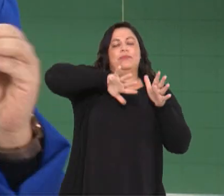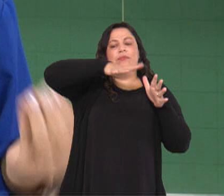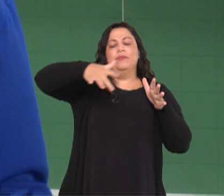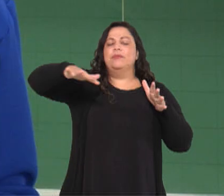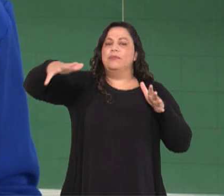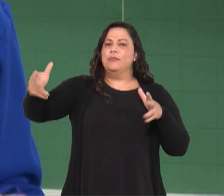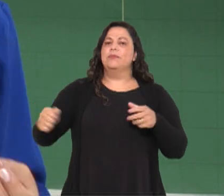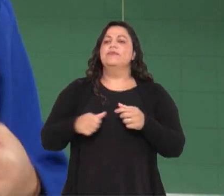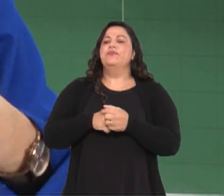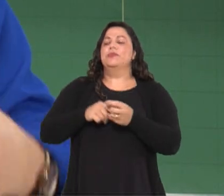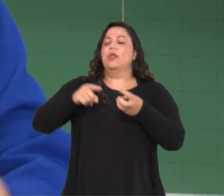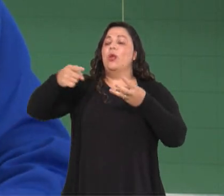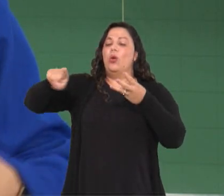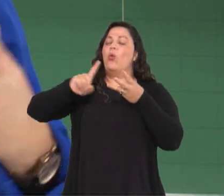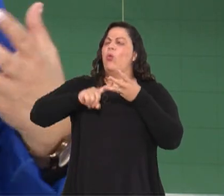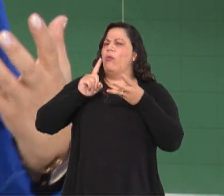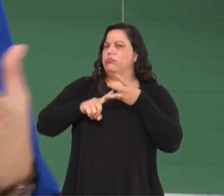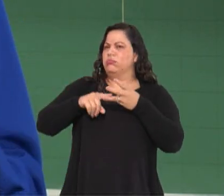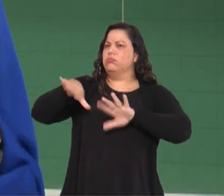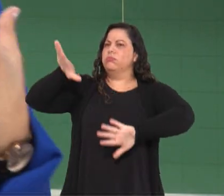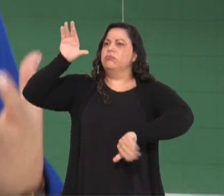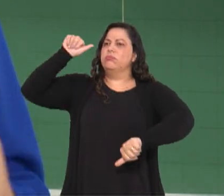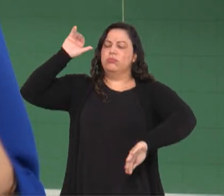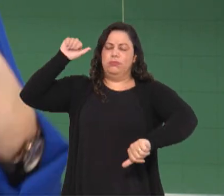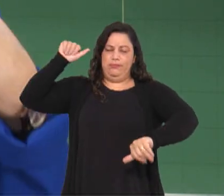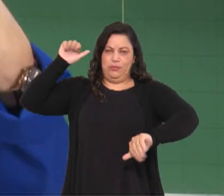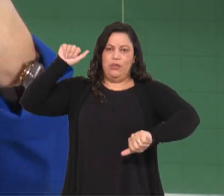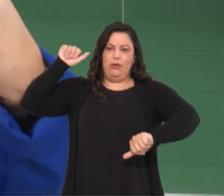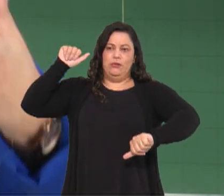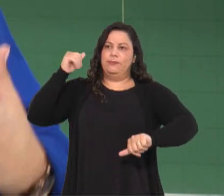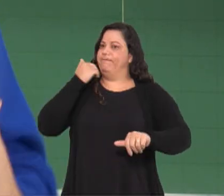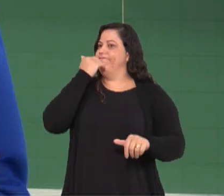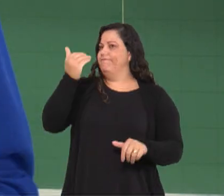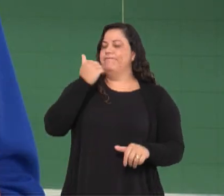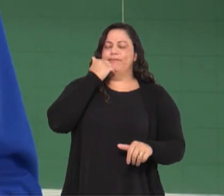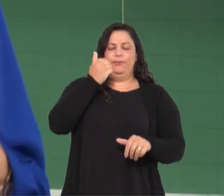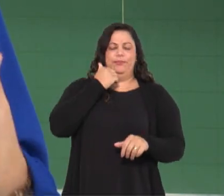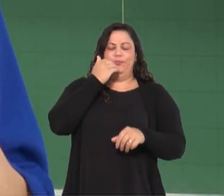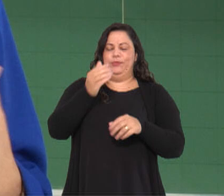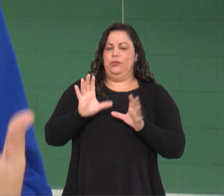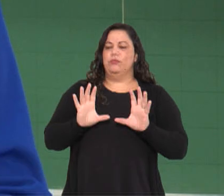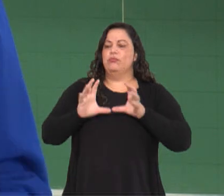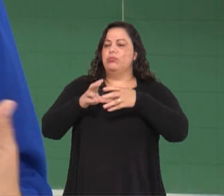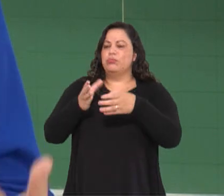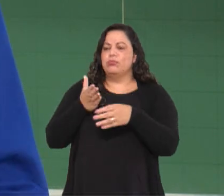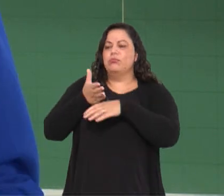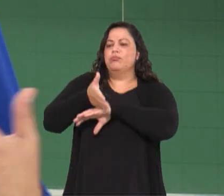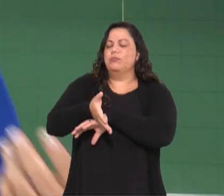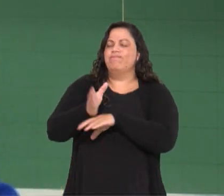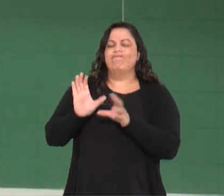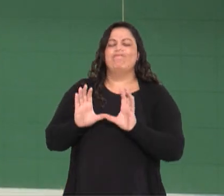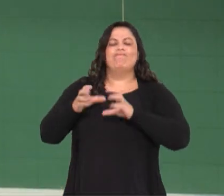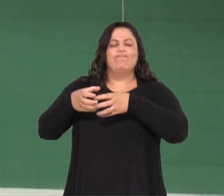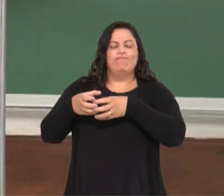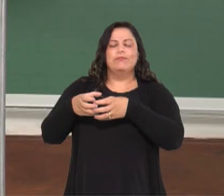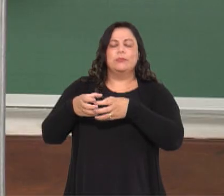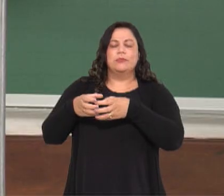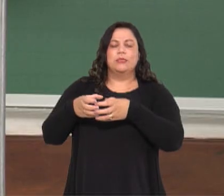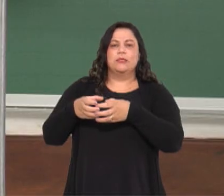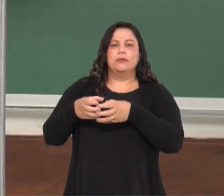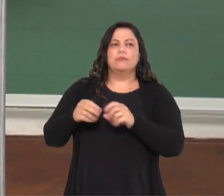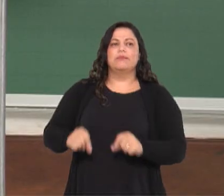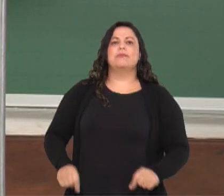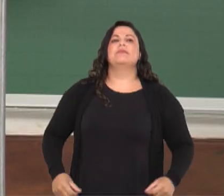parte pertencia aos espanhóis, mas que não deram conta ali de fazer povoados, né, efetivos naquela região,